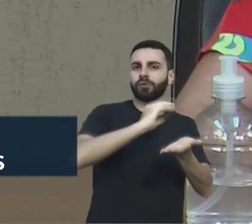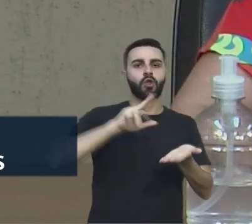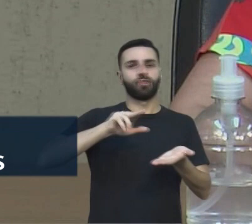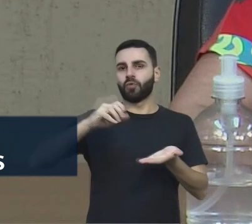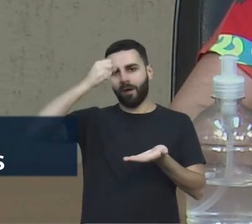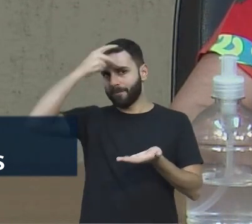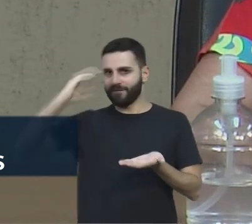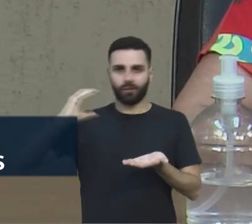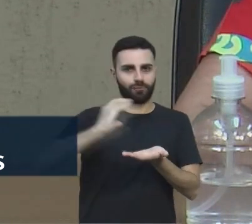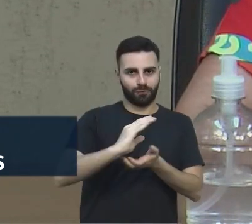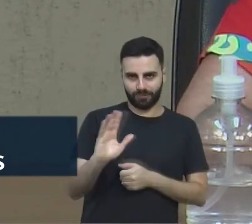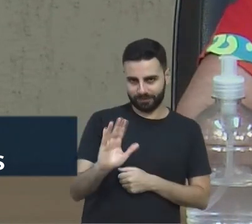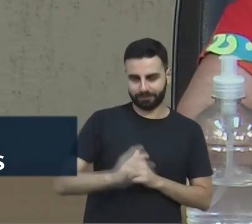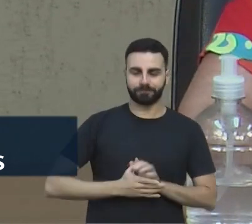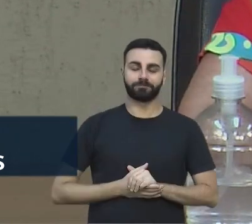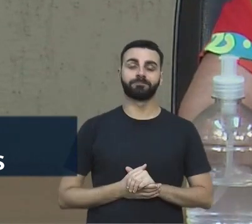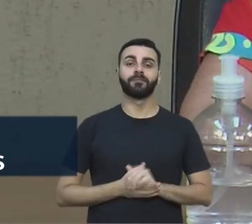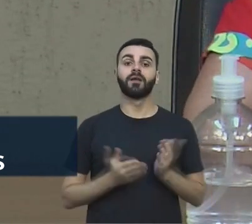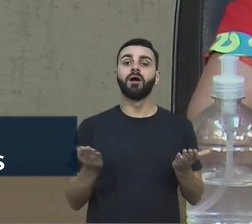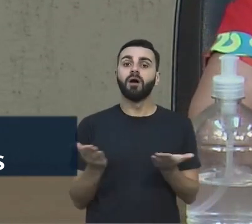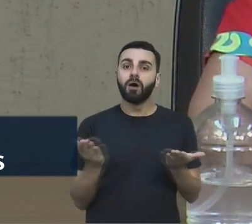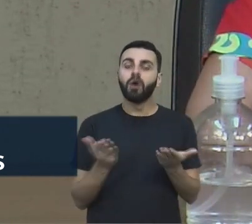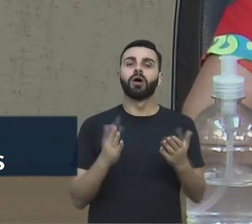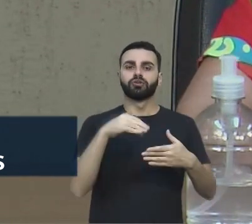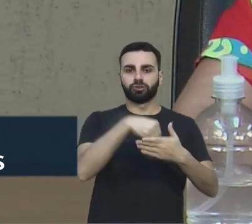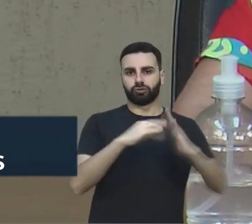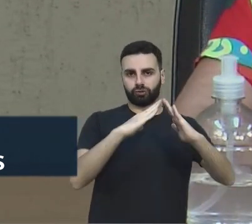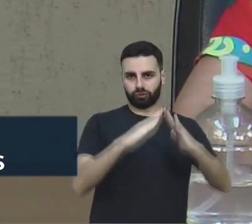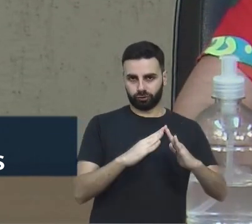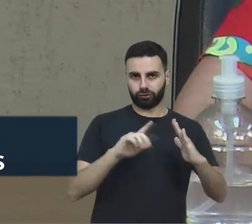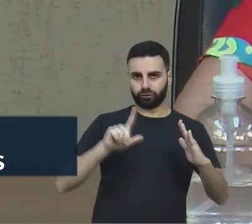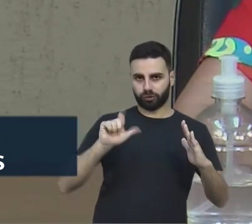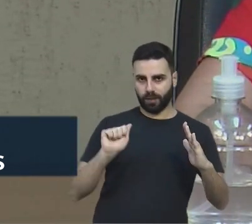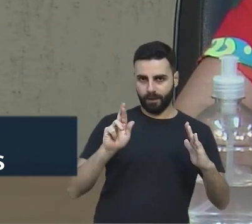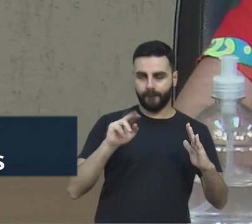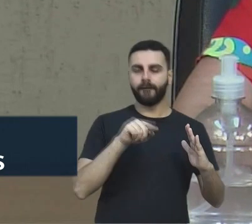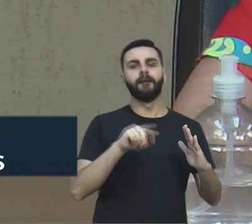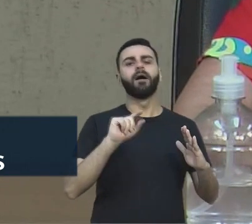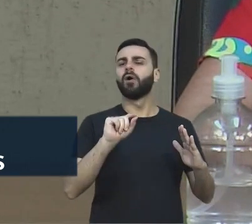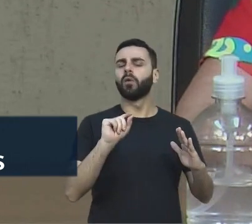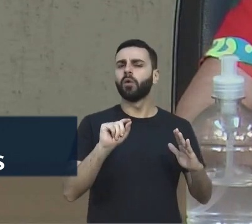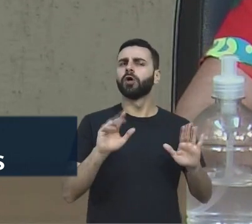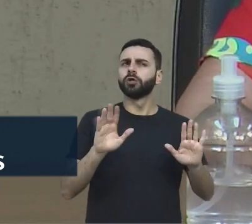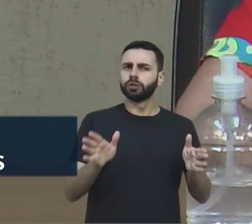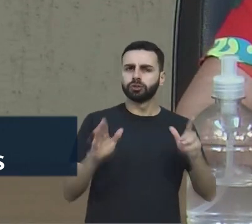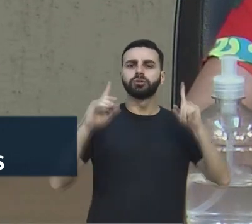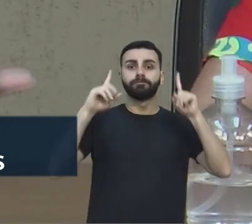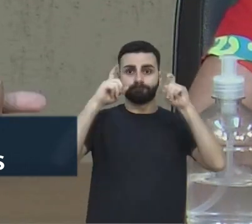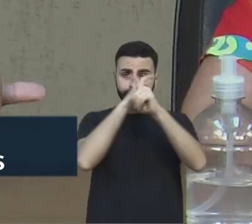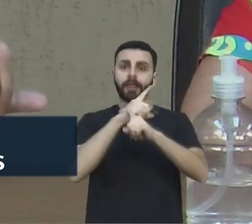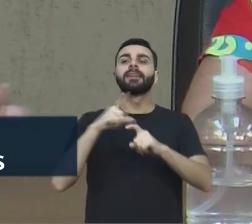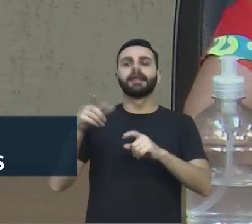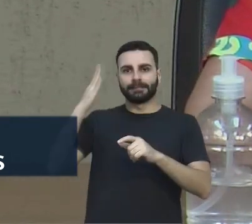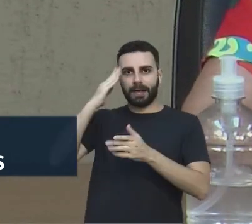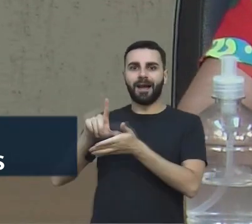região Então hoje o o lar dos velhinhos ele vem passando por grandes dificuldades